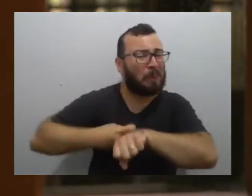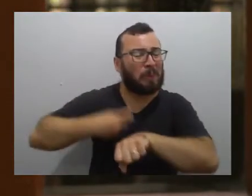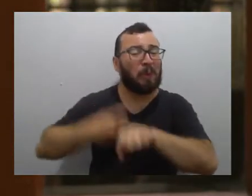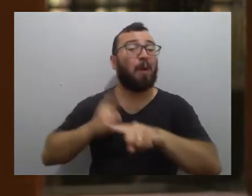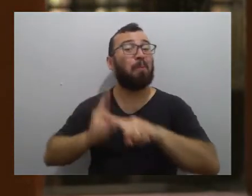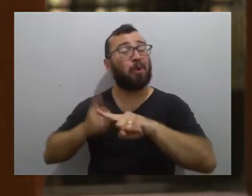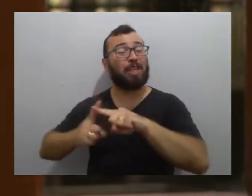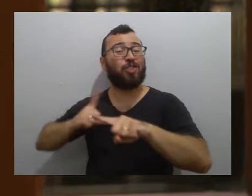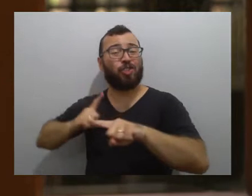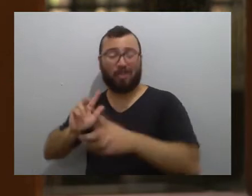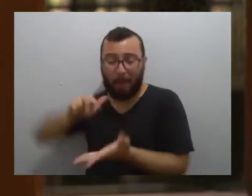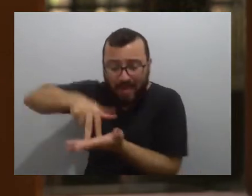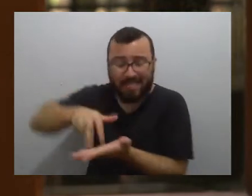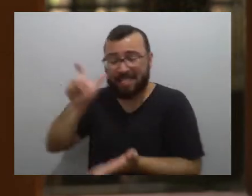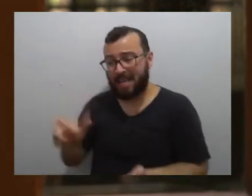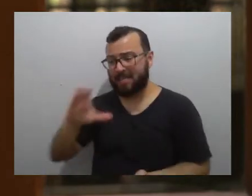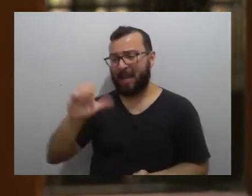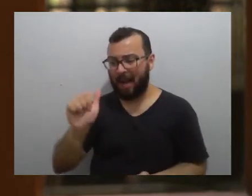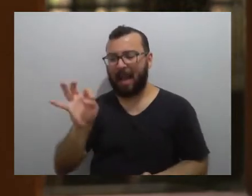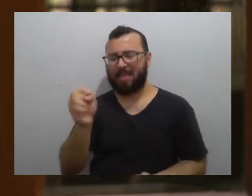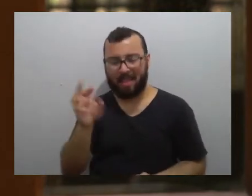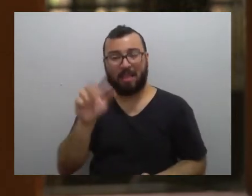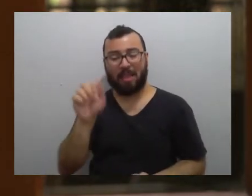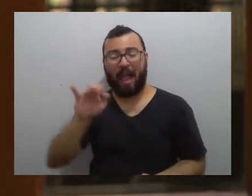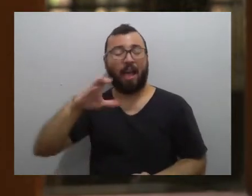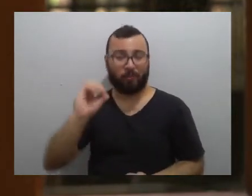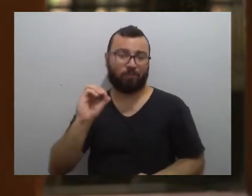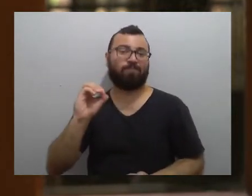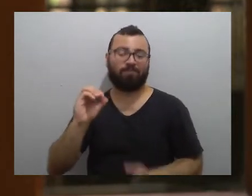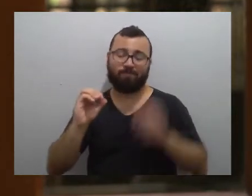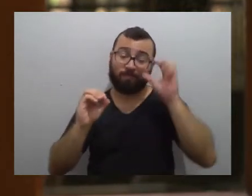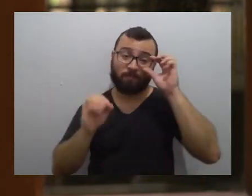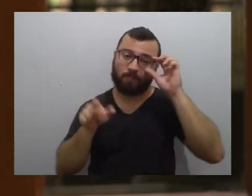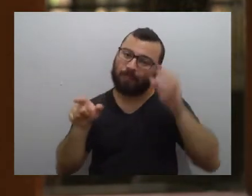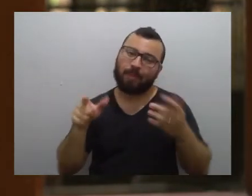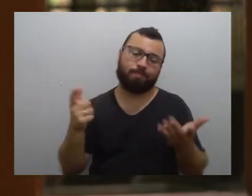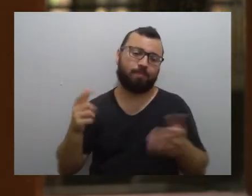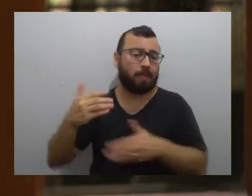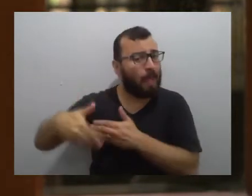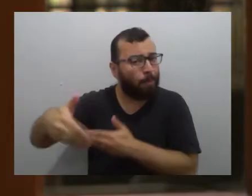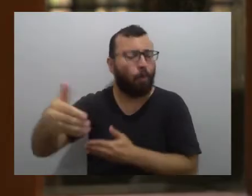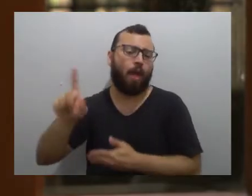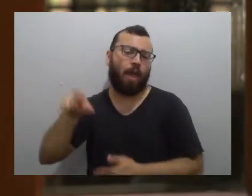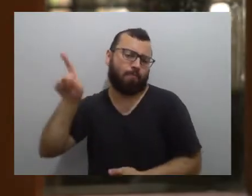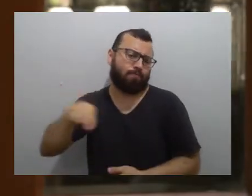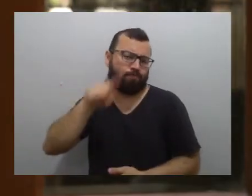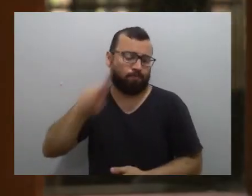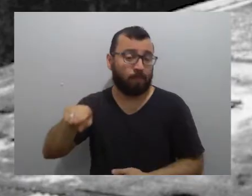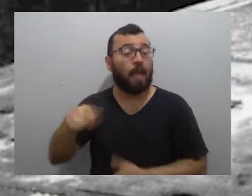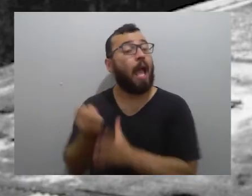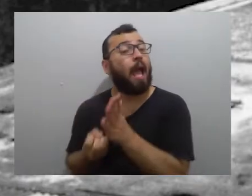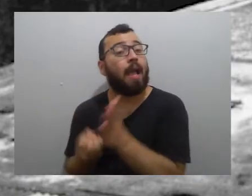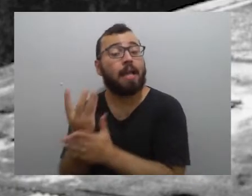e a implementação do sistema de pós-graduação, que essa foi uma mudança bastante